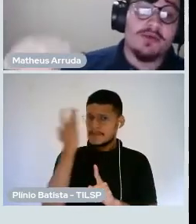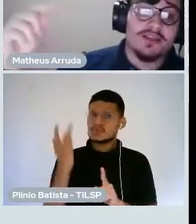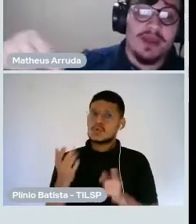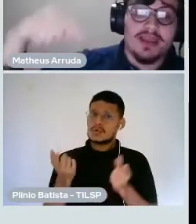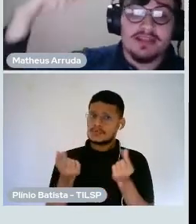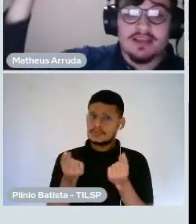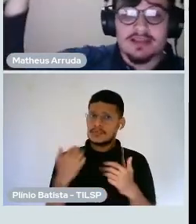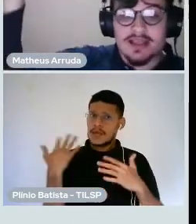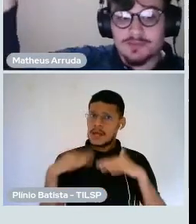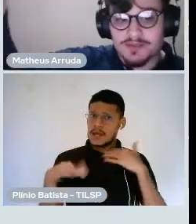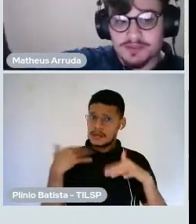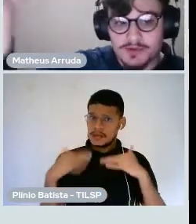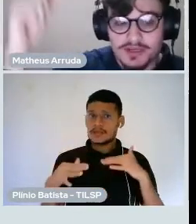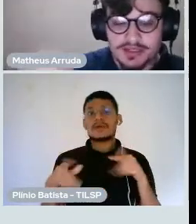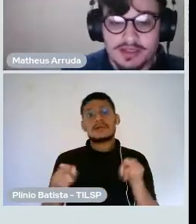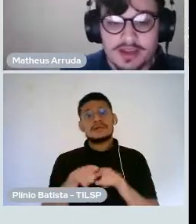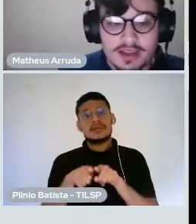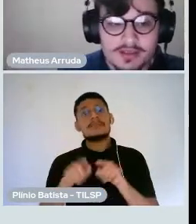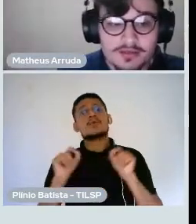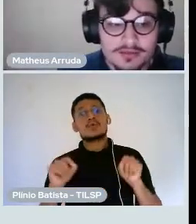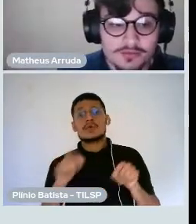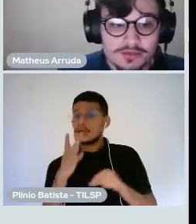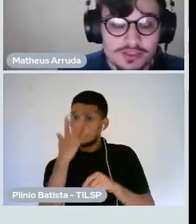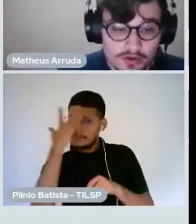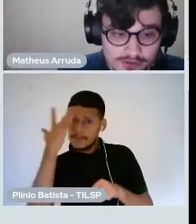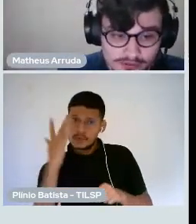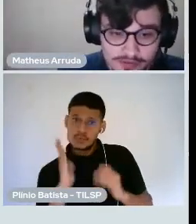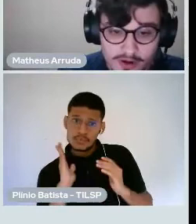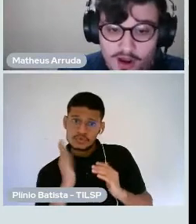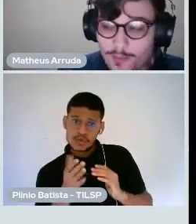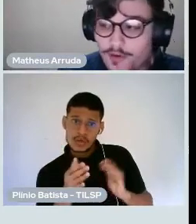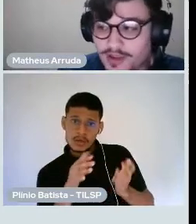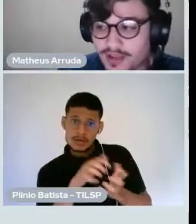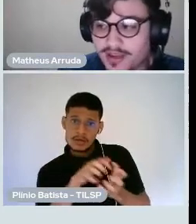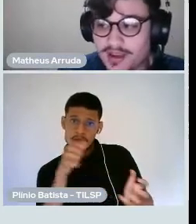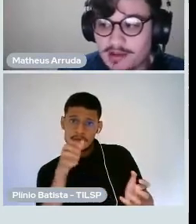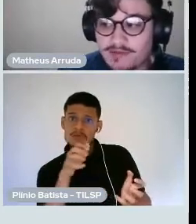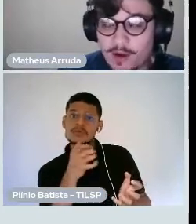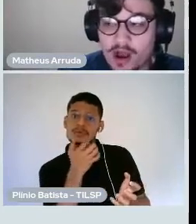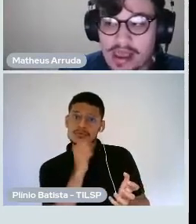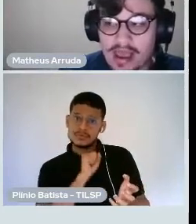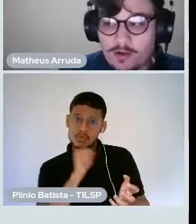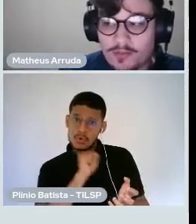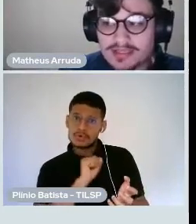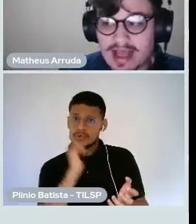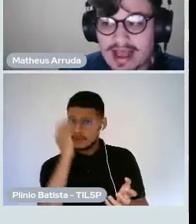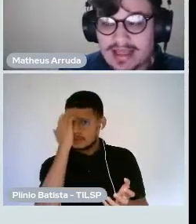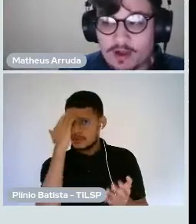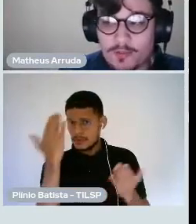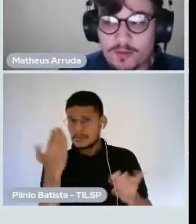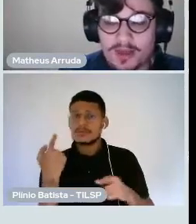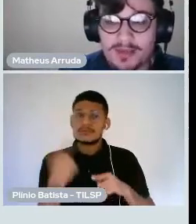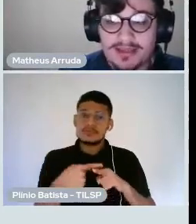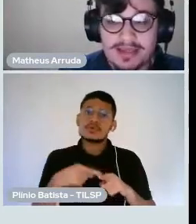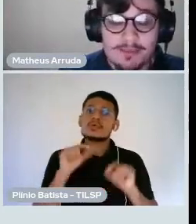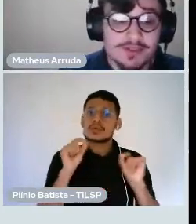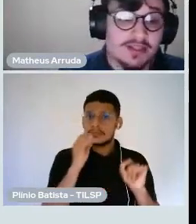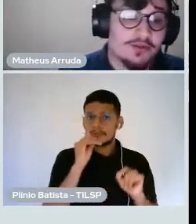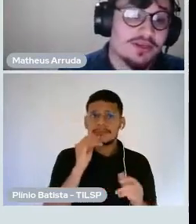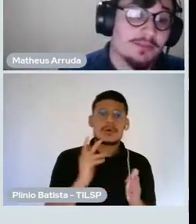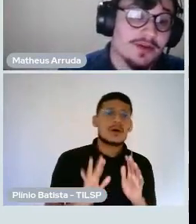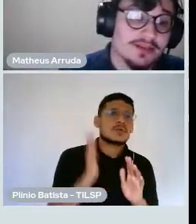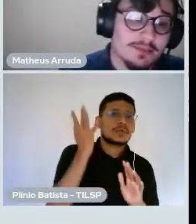e, consequentemente, nas pessoas, nos idosos. Por quê? Vai começar a acarretar um problema